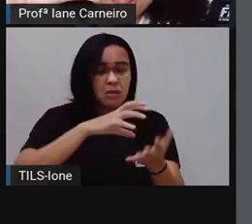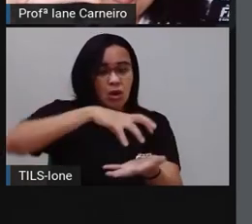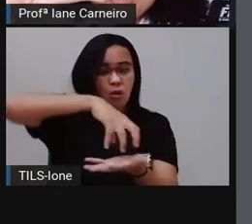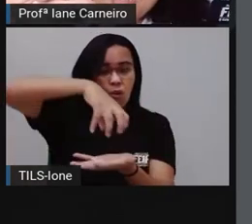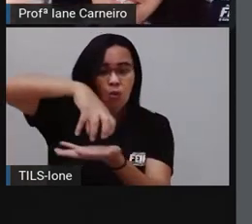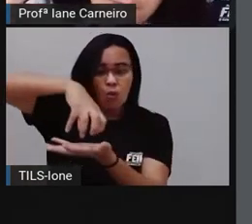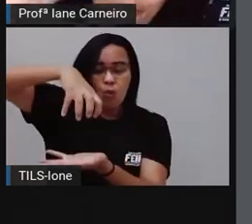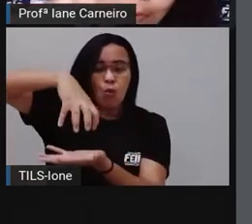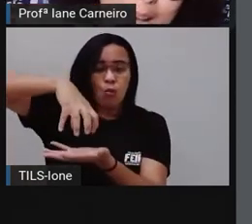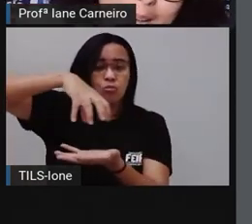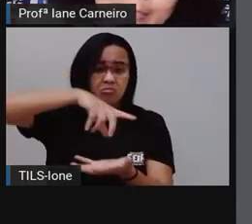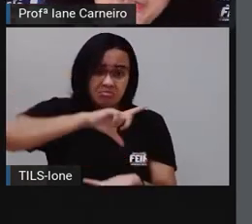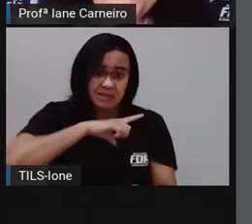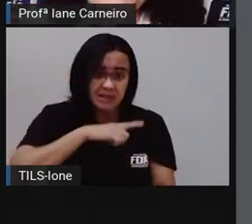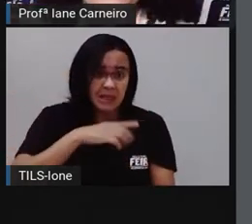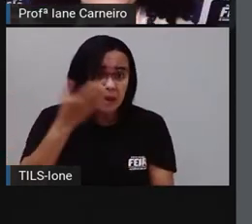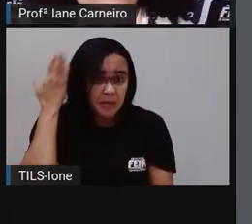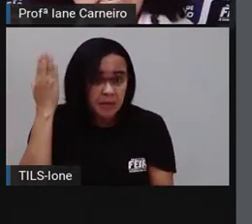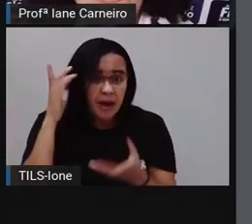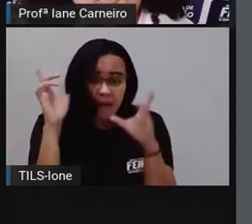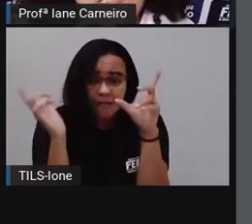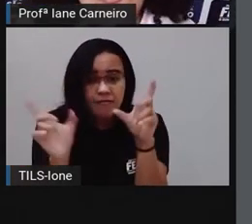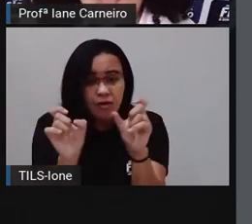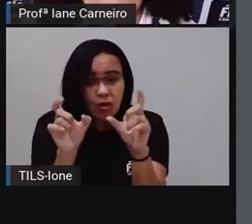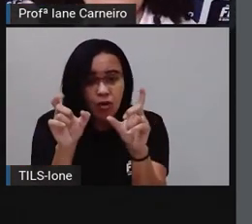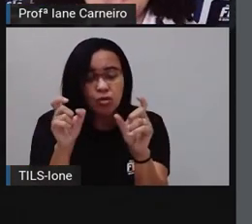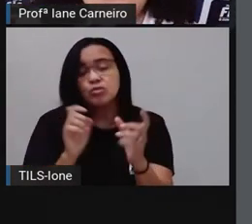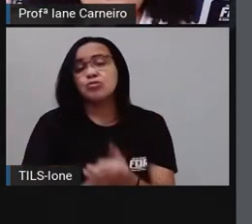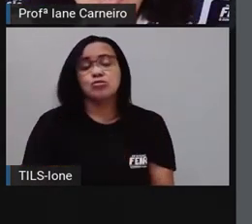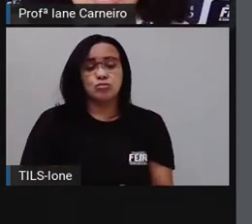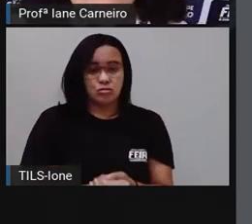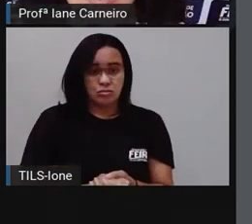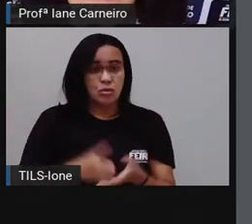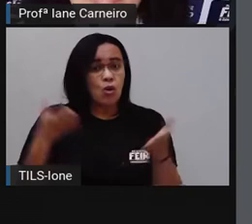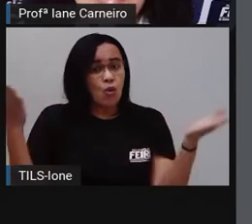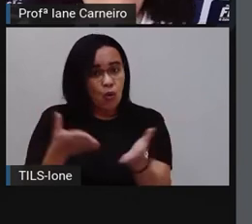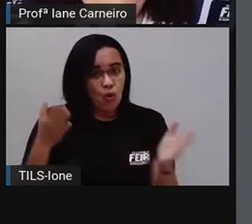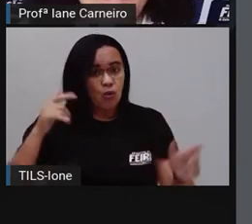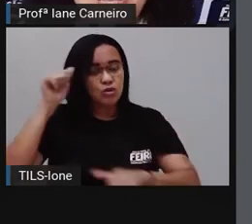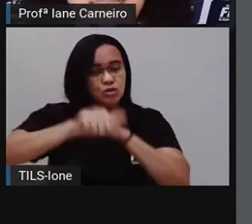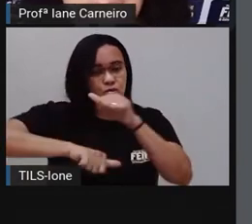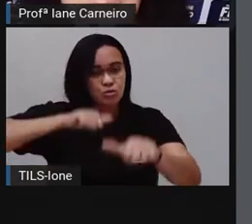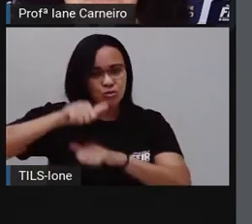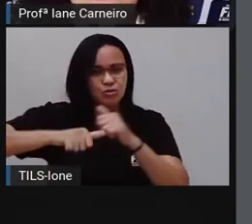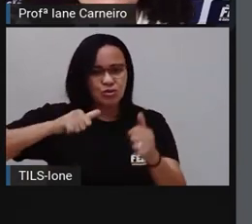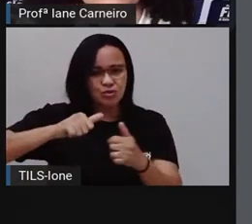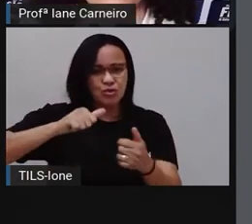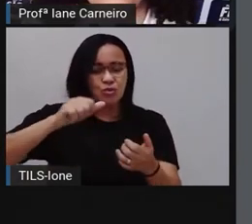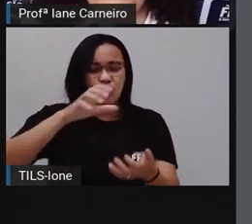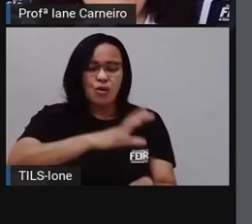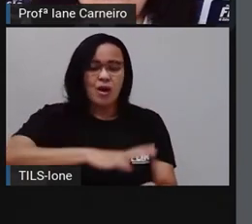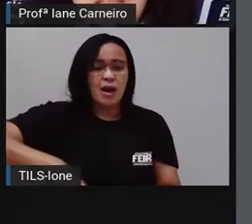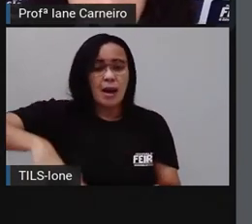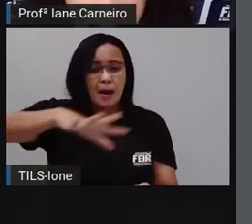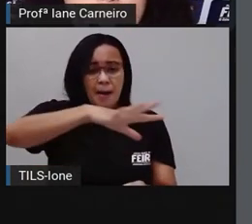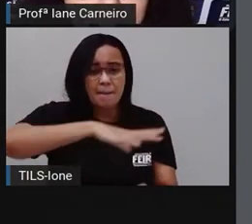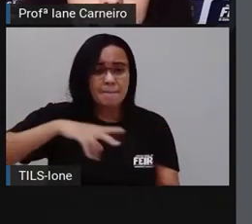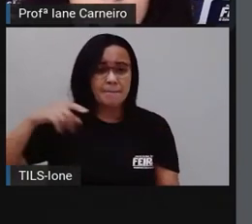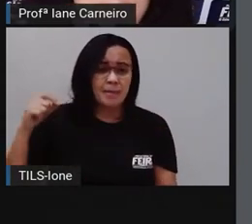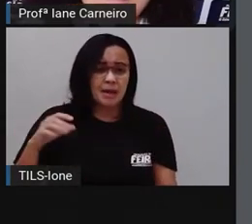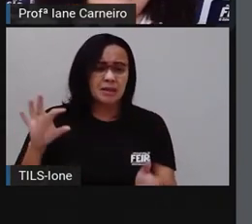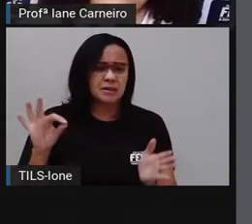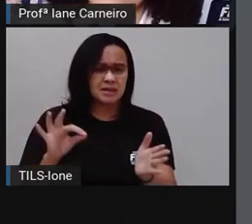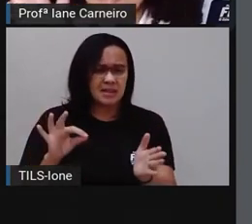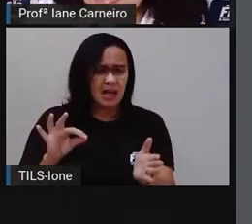aquela foto, né, 3x4. E hoje se chama Praça do Lambi Lambi, que é a praça do Ponto da